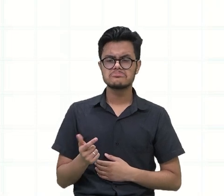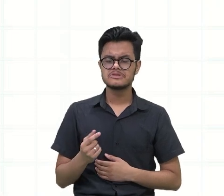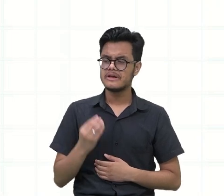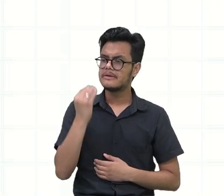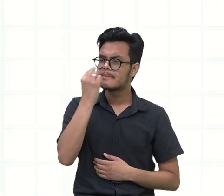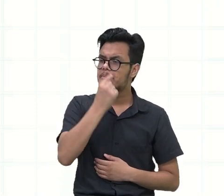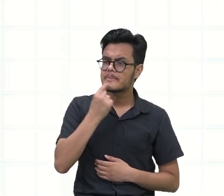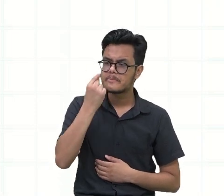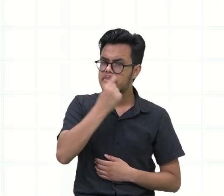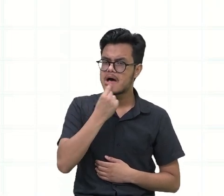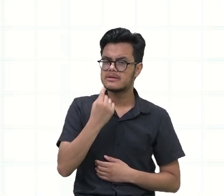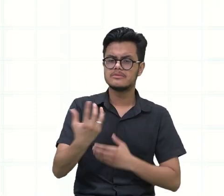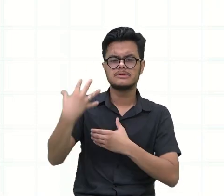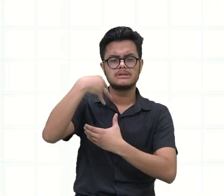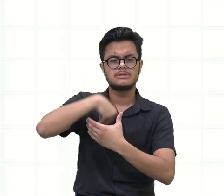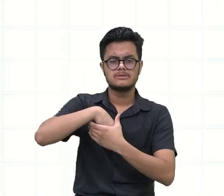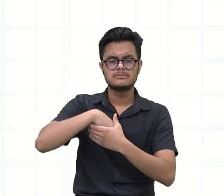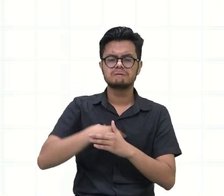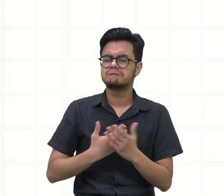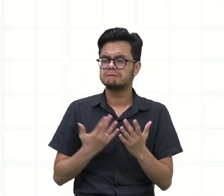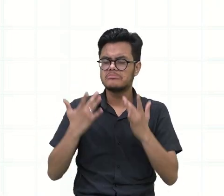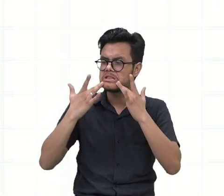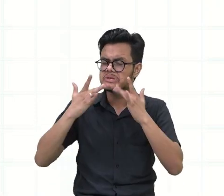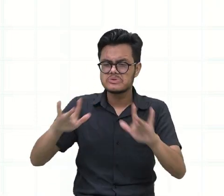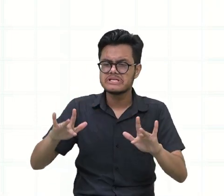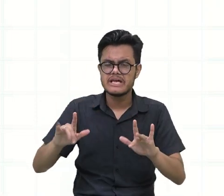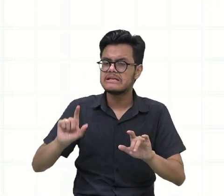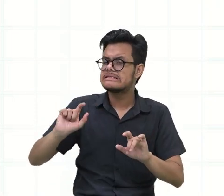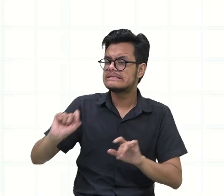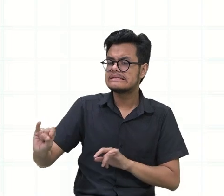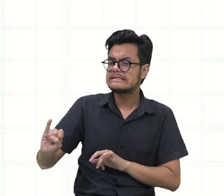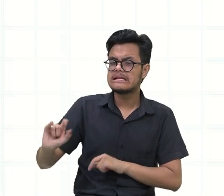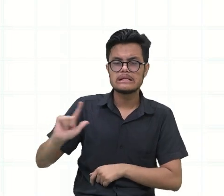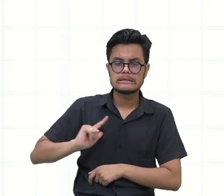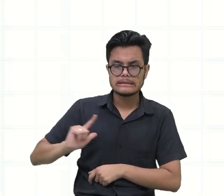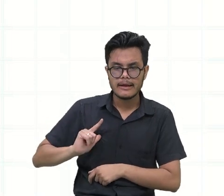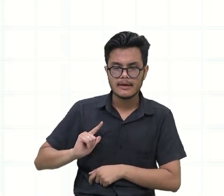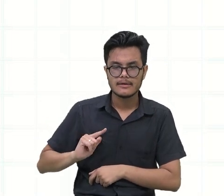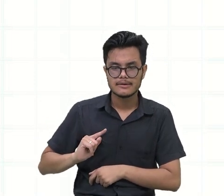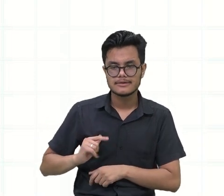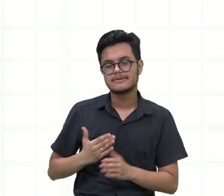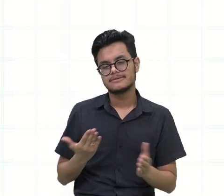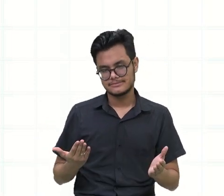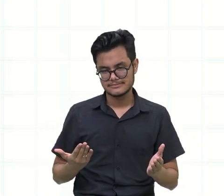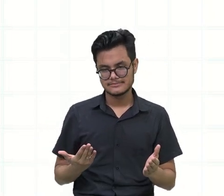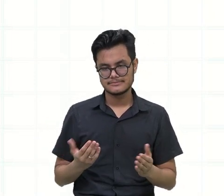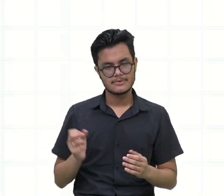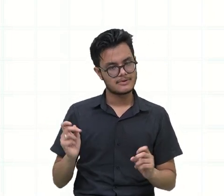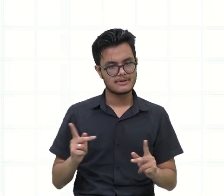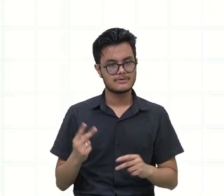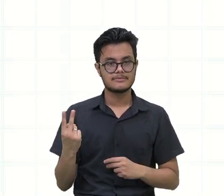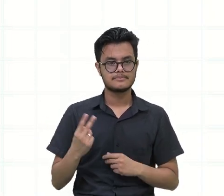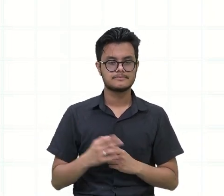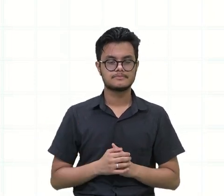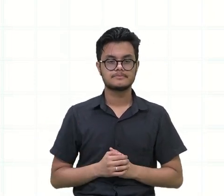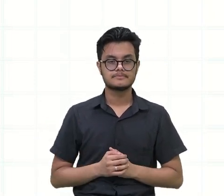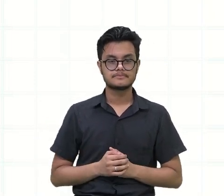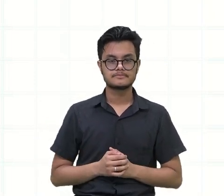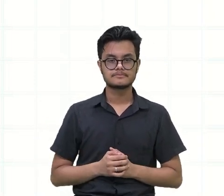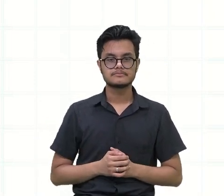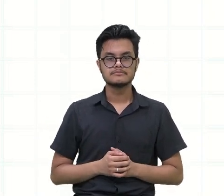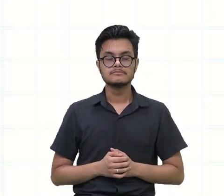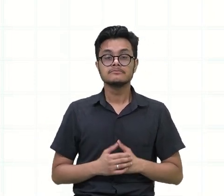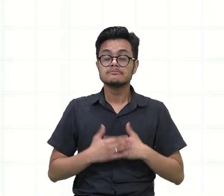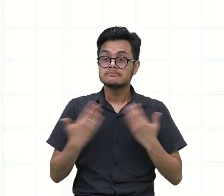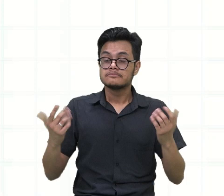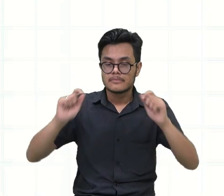Observem, primeiro verbo, segundo verbo. Então, eu tenho duas orações, ok? Levantou